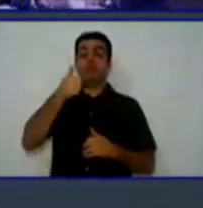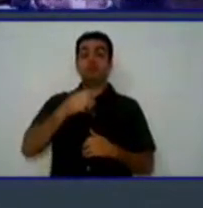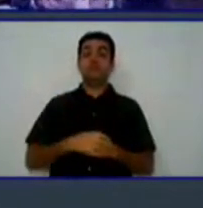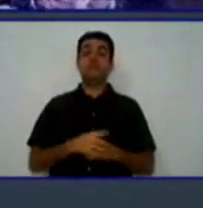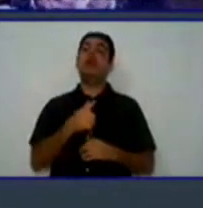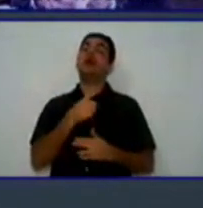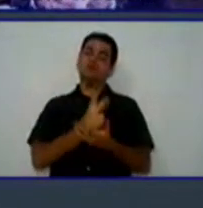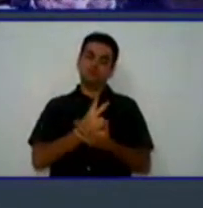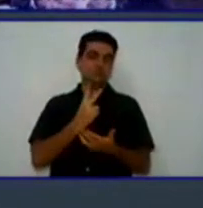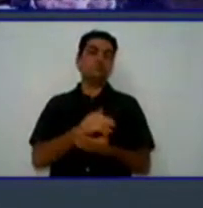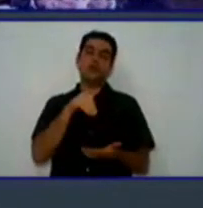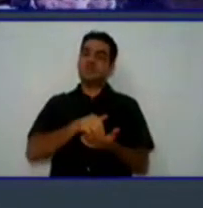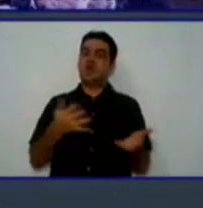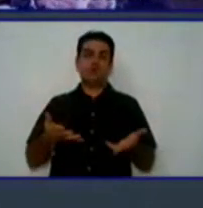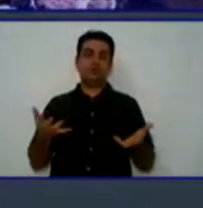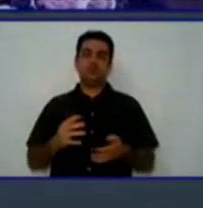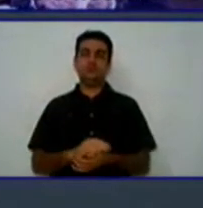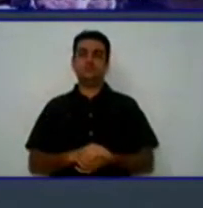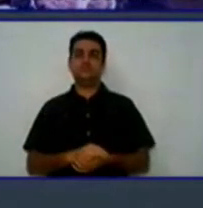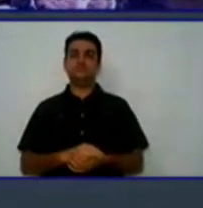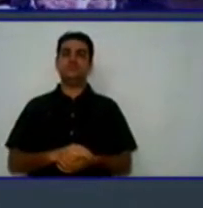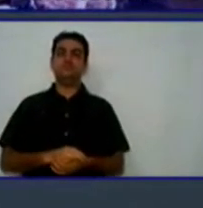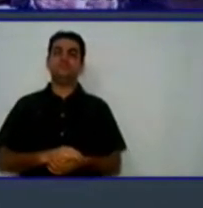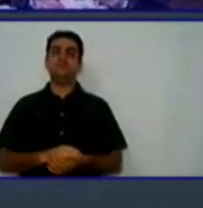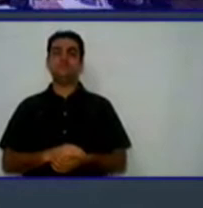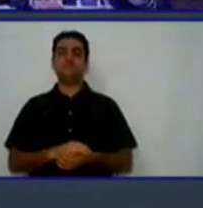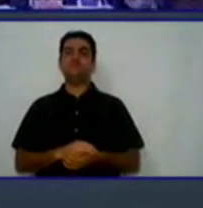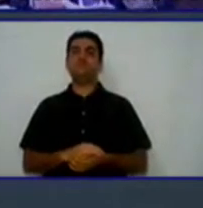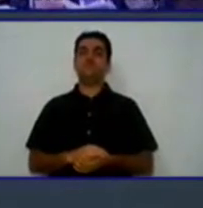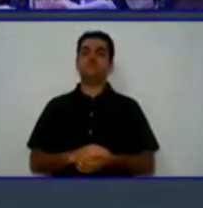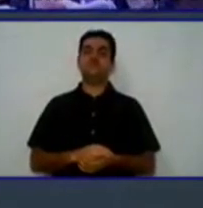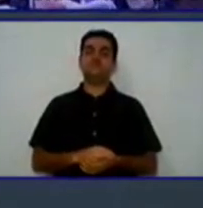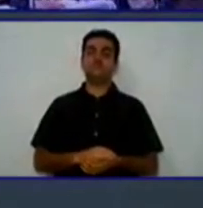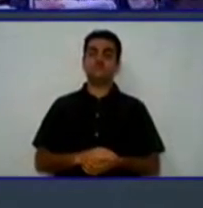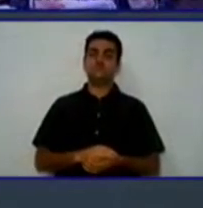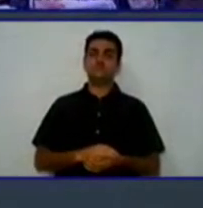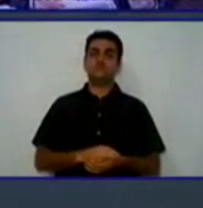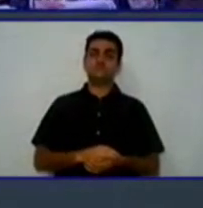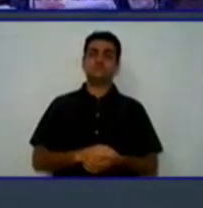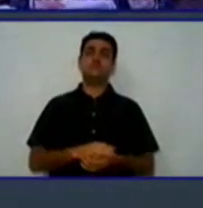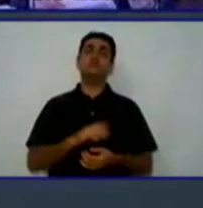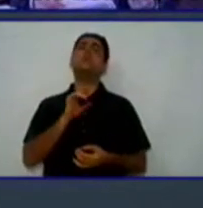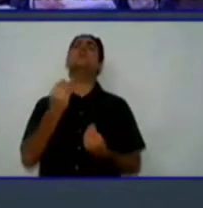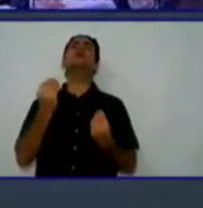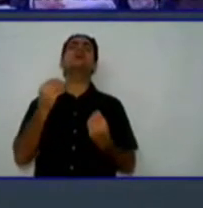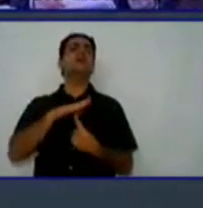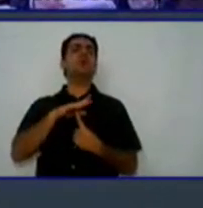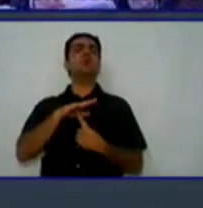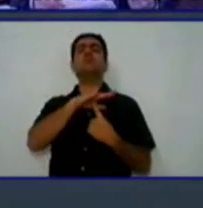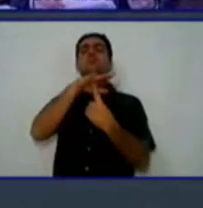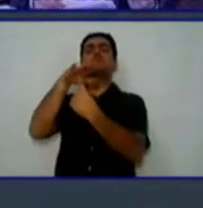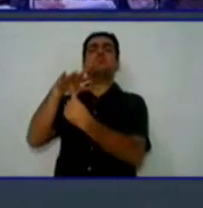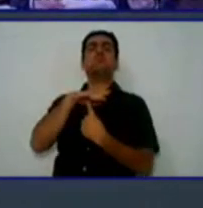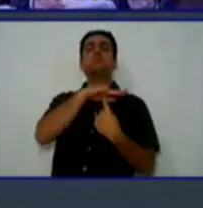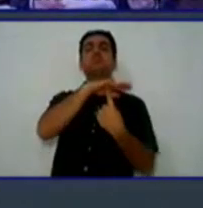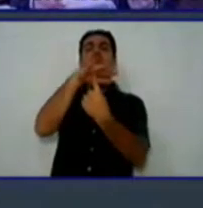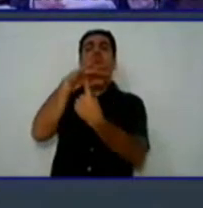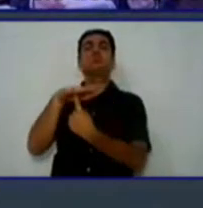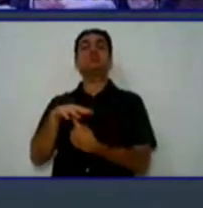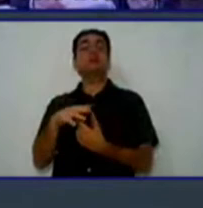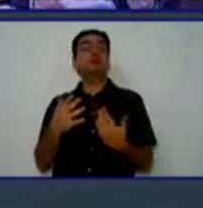ainda continua dentro do partido. Finalidade dessas aeronaves seria